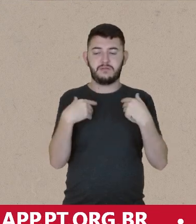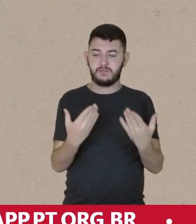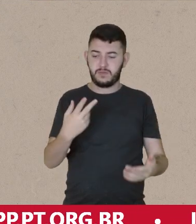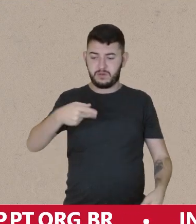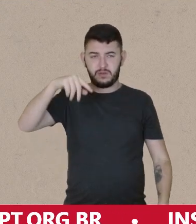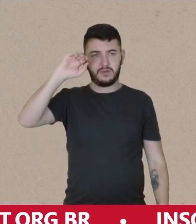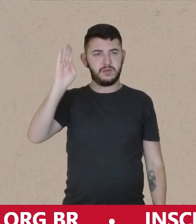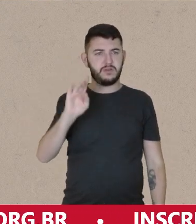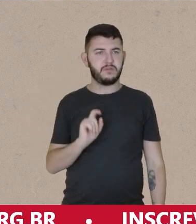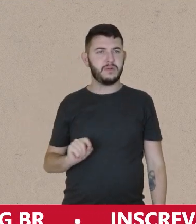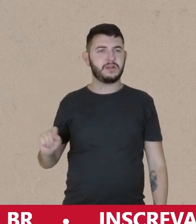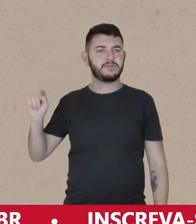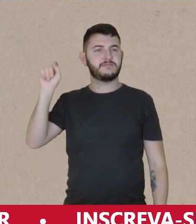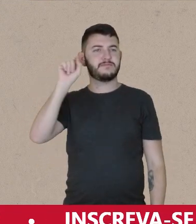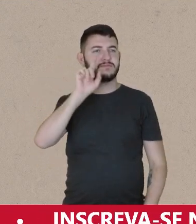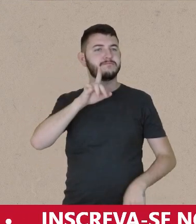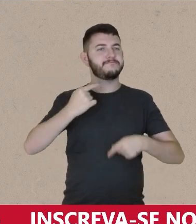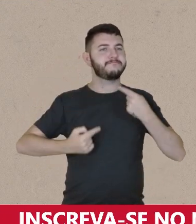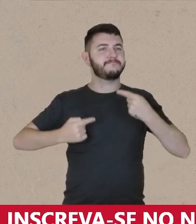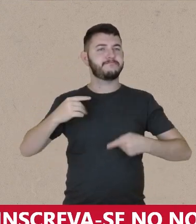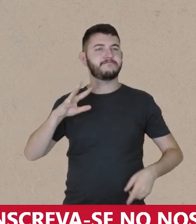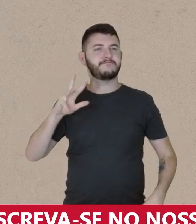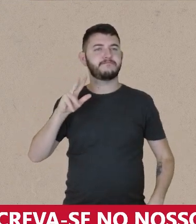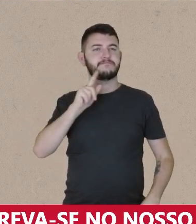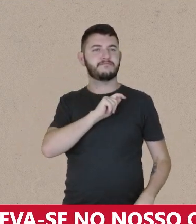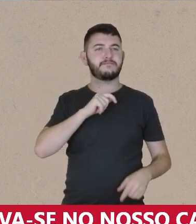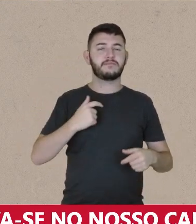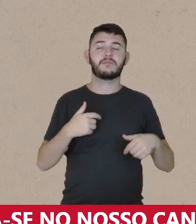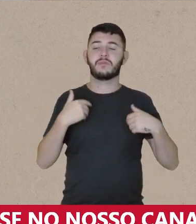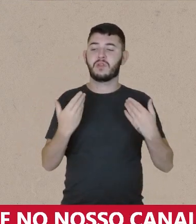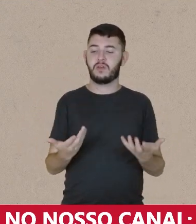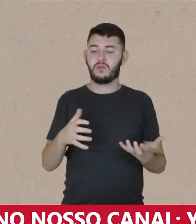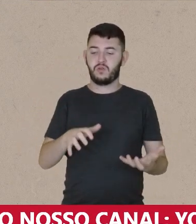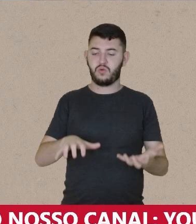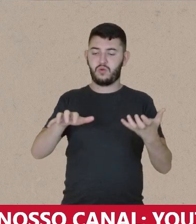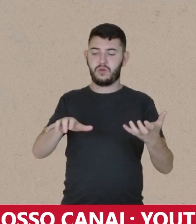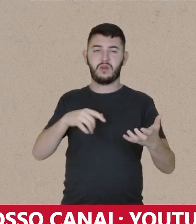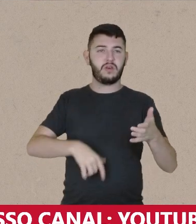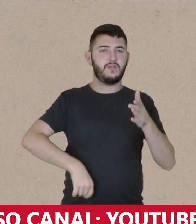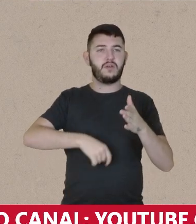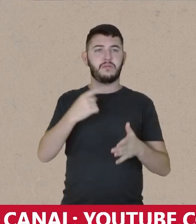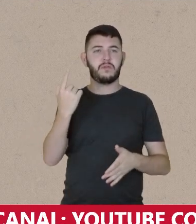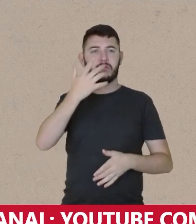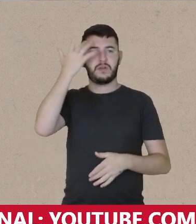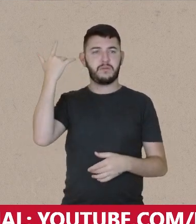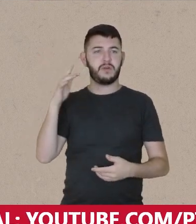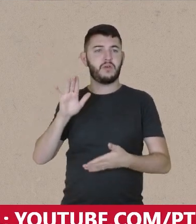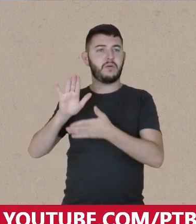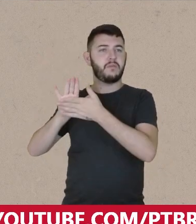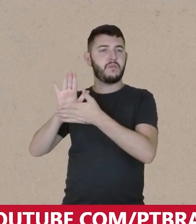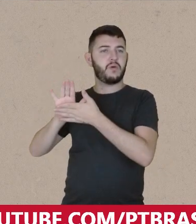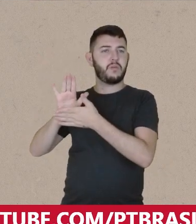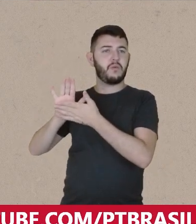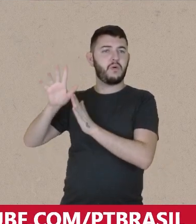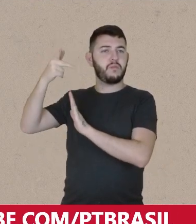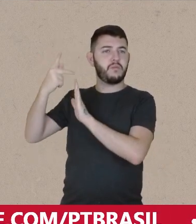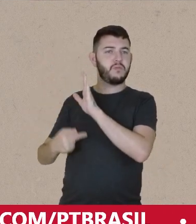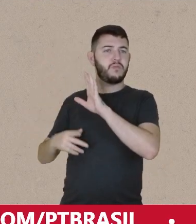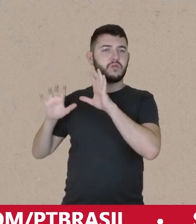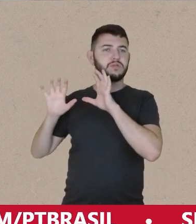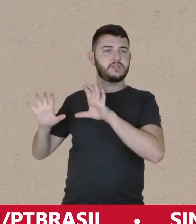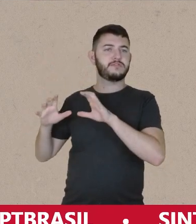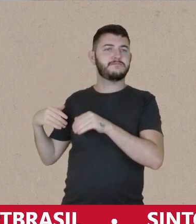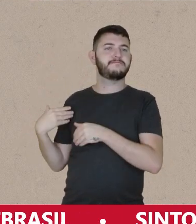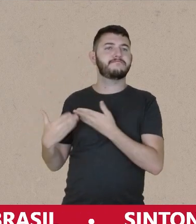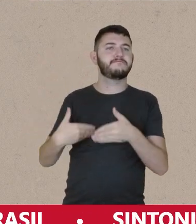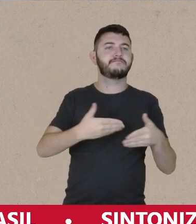se demorou muito a fazer esse debate. Lá no Congresso, inclusive, eu fui a primeira a propor um projeto dessa natureza, e no início